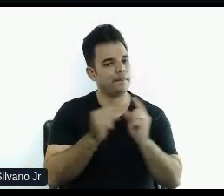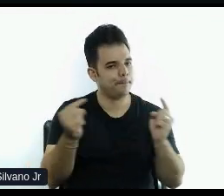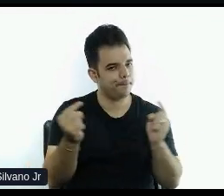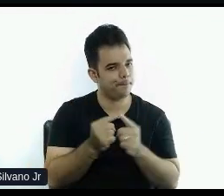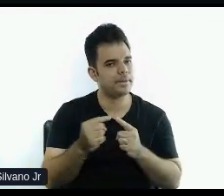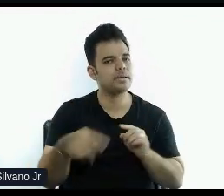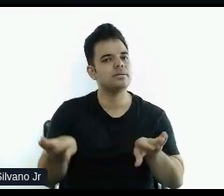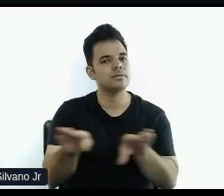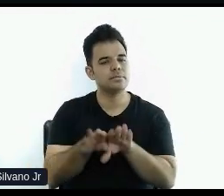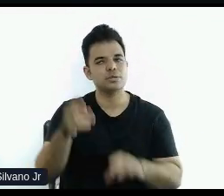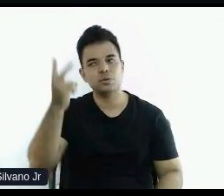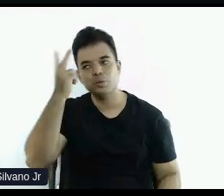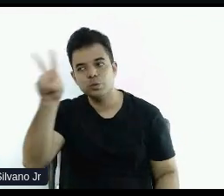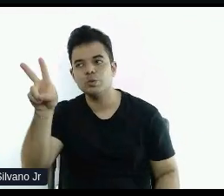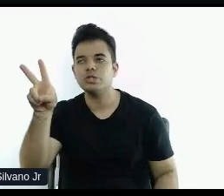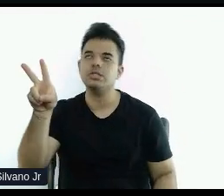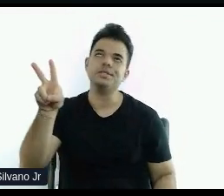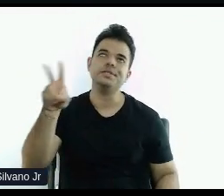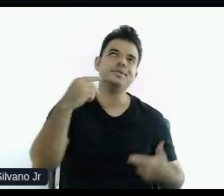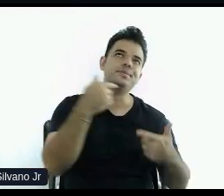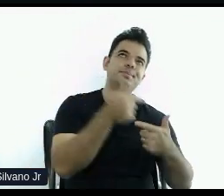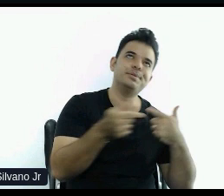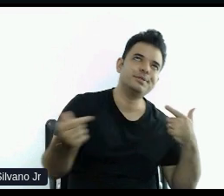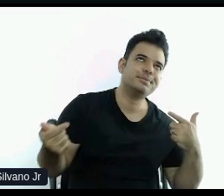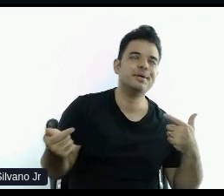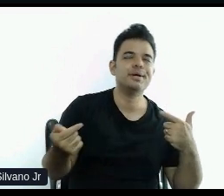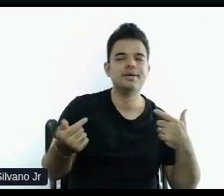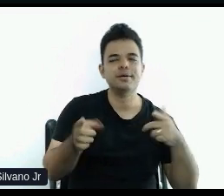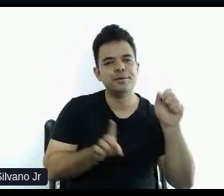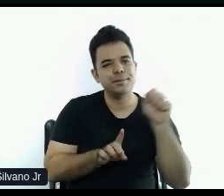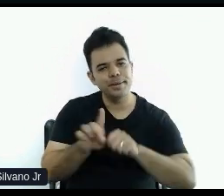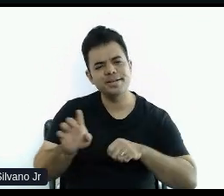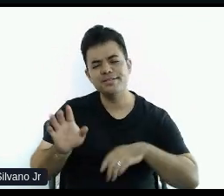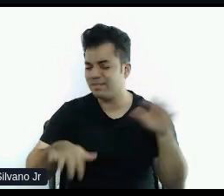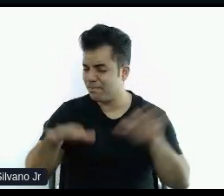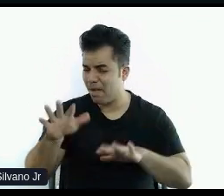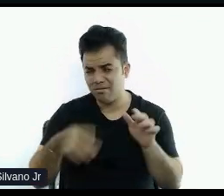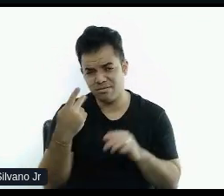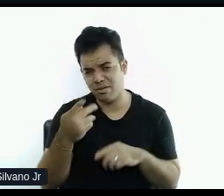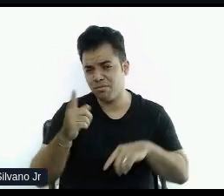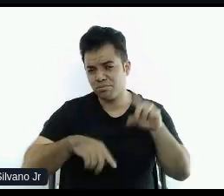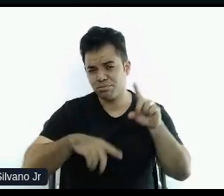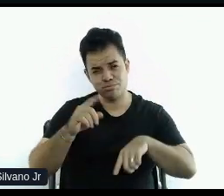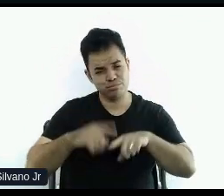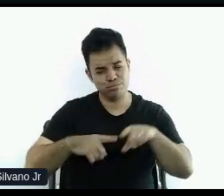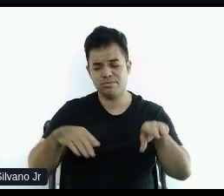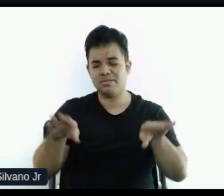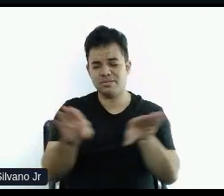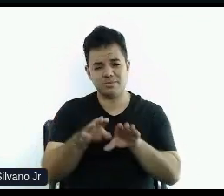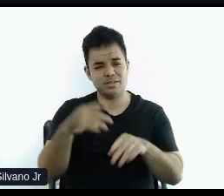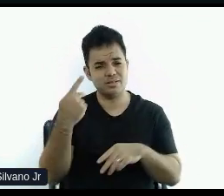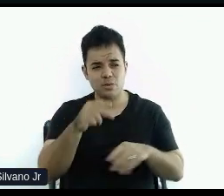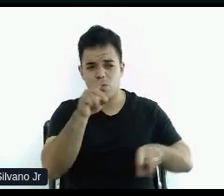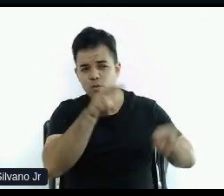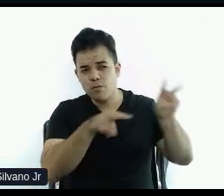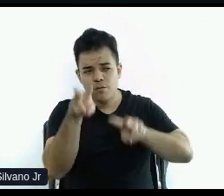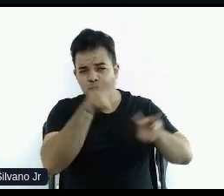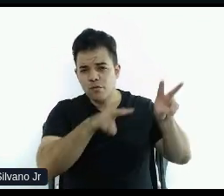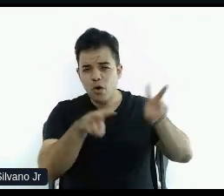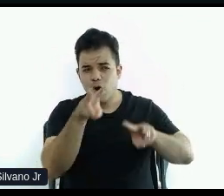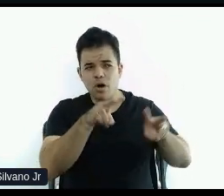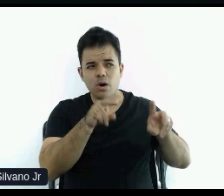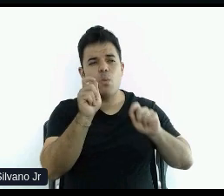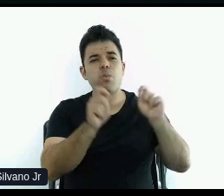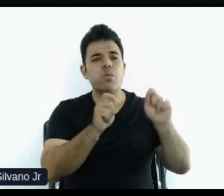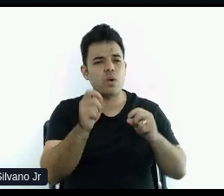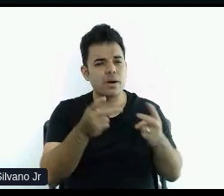2 dias, em uma semana, em um mês, depende muito do que a gente está olhando. E ela